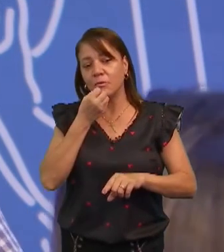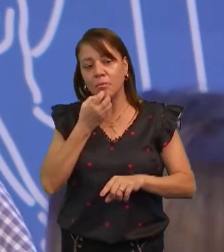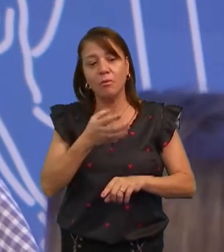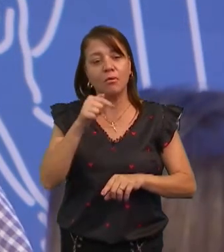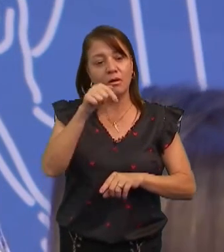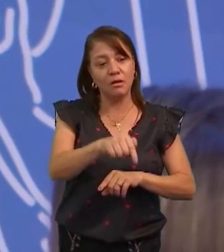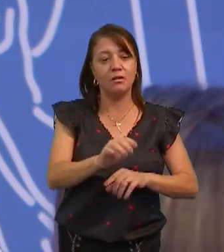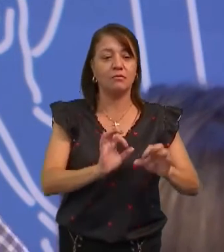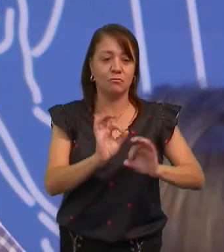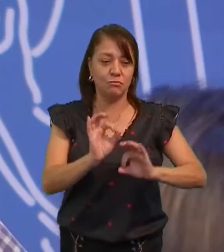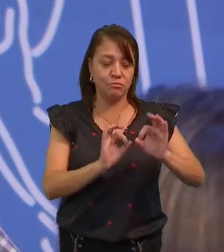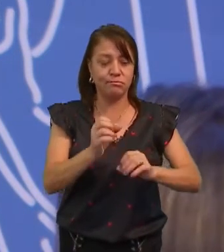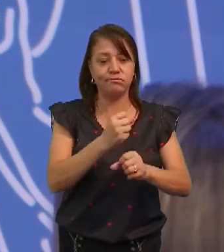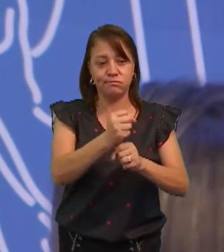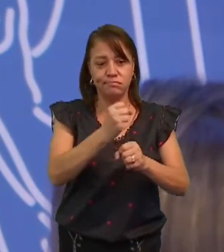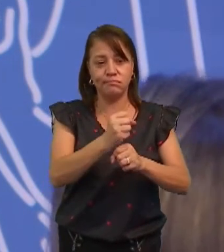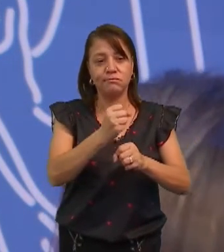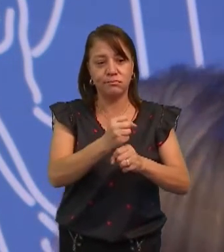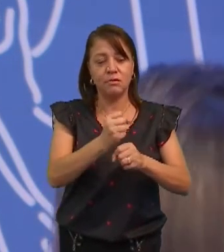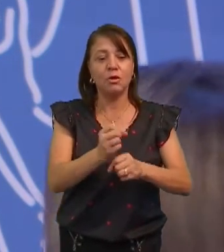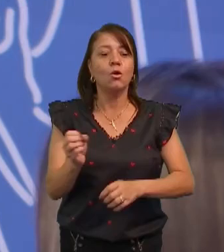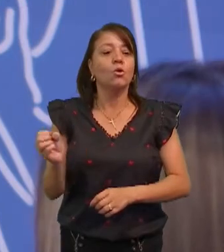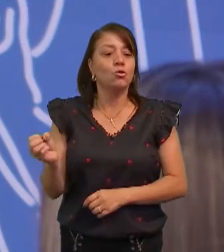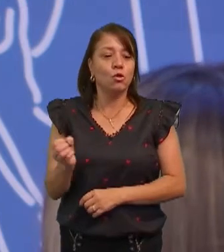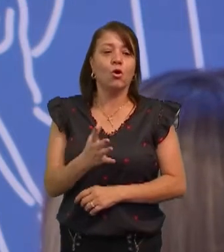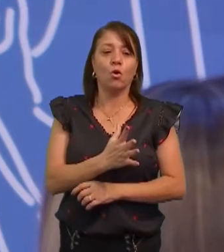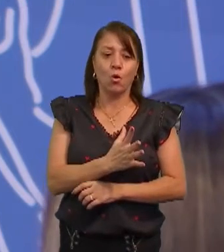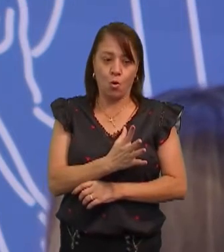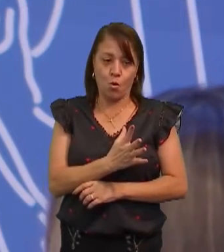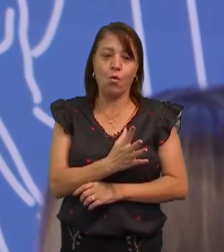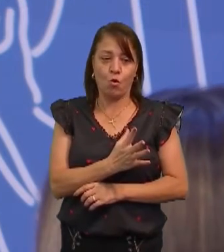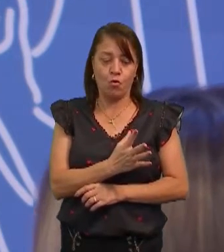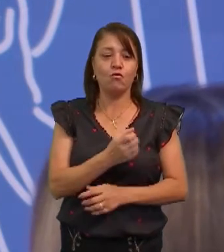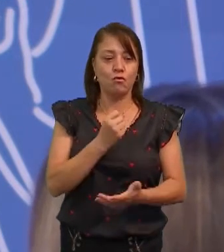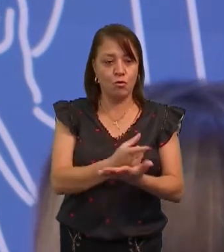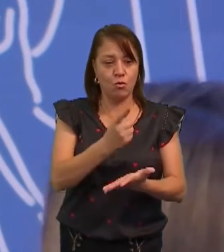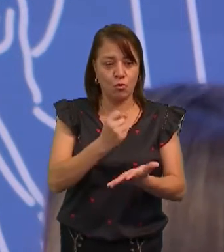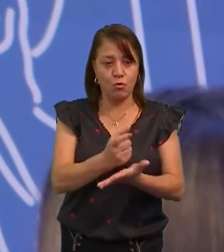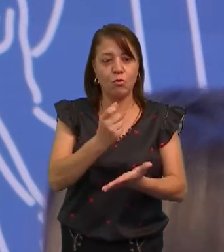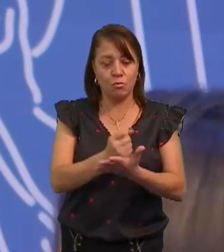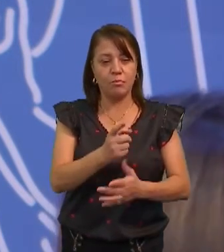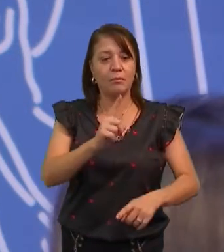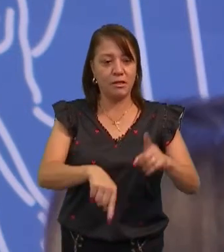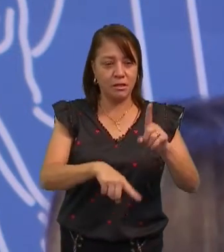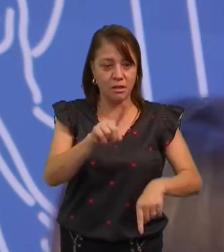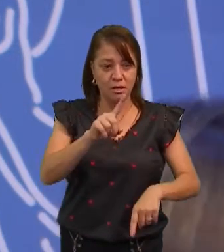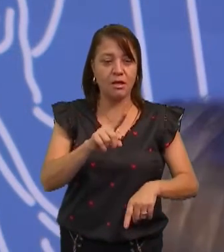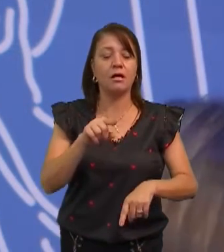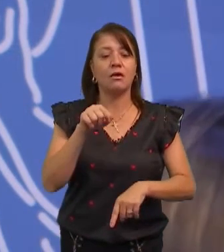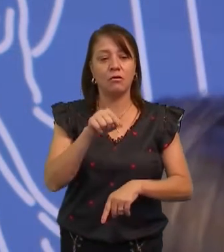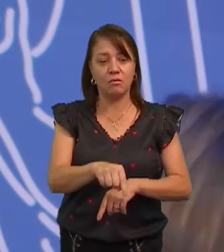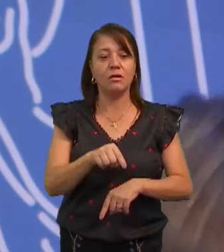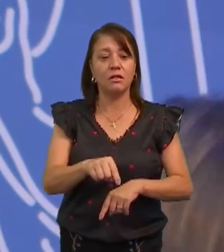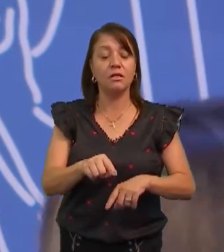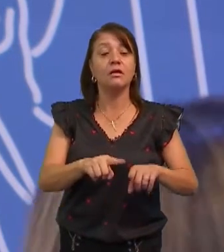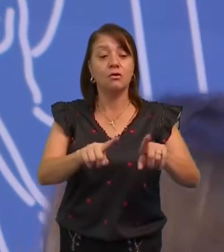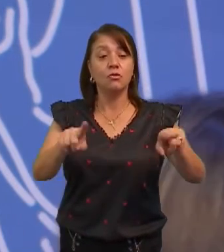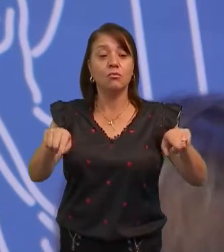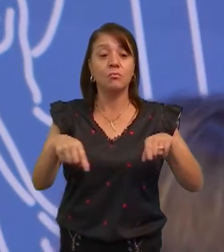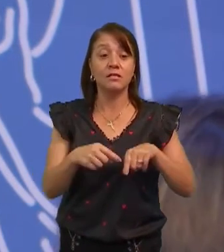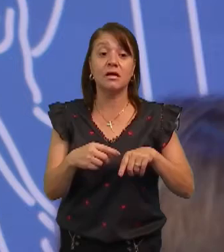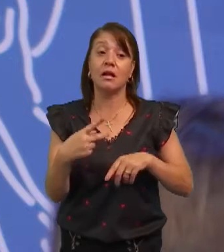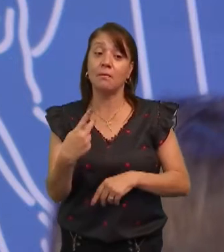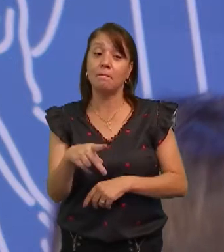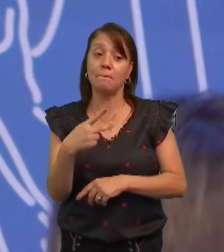possível então móveis e todos novos né todo uma um equipamento médico a sala Odontológica novinha também